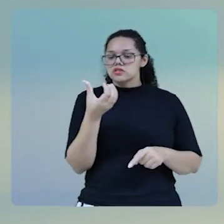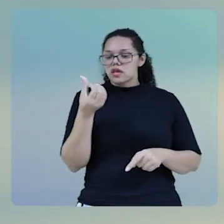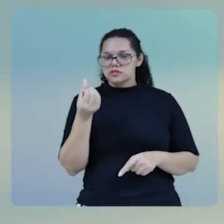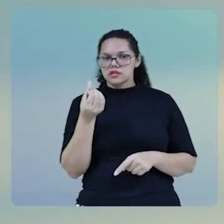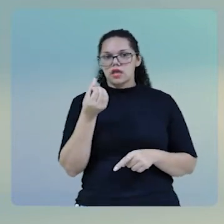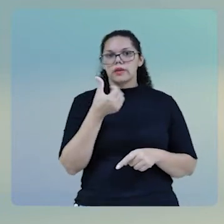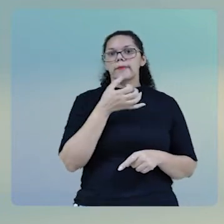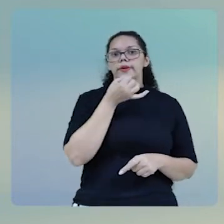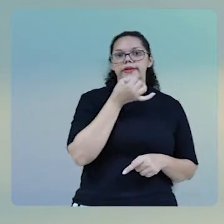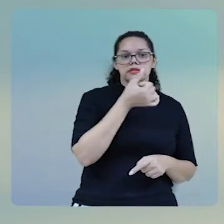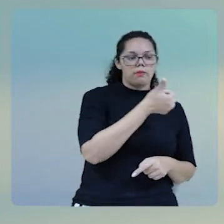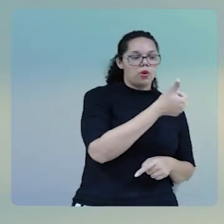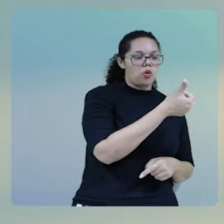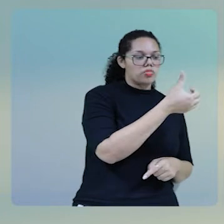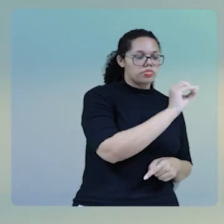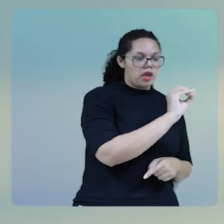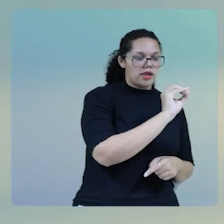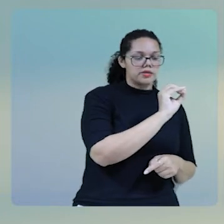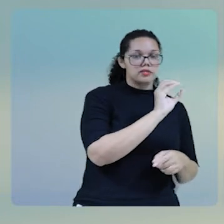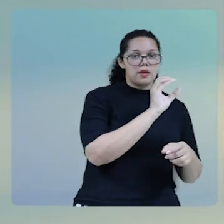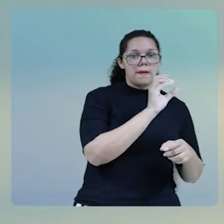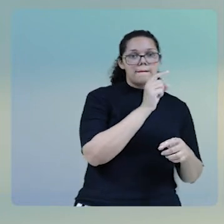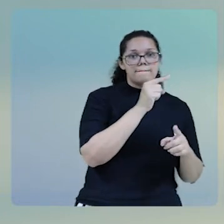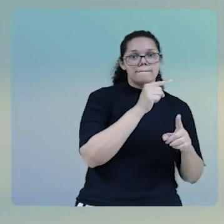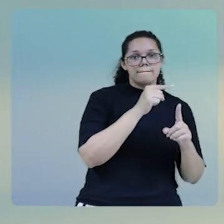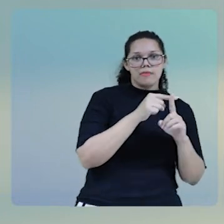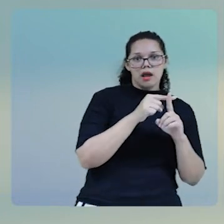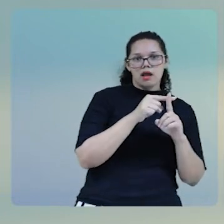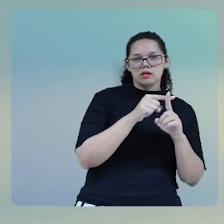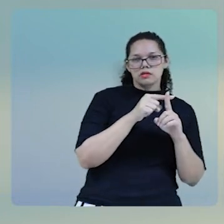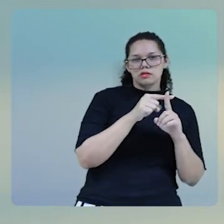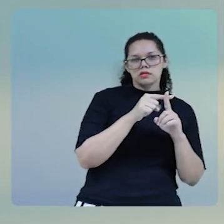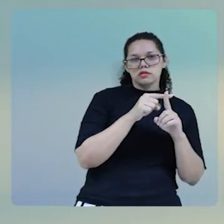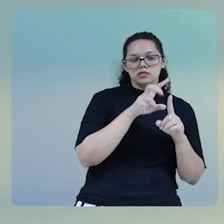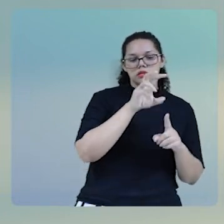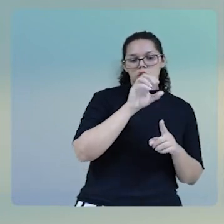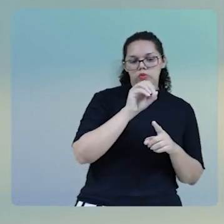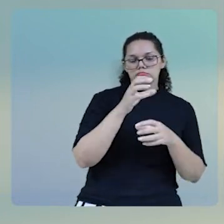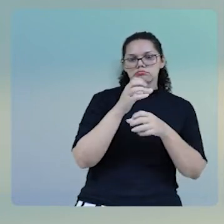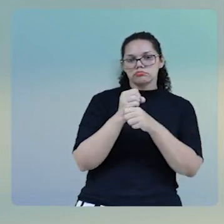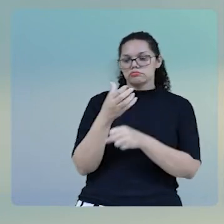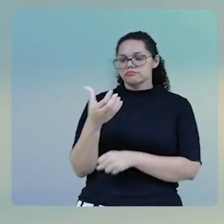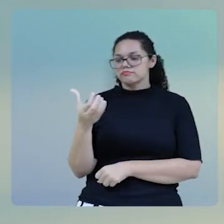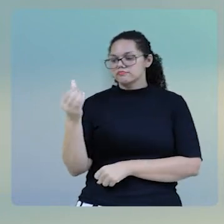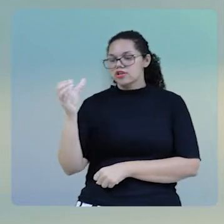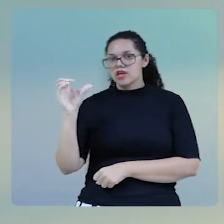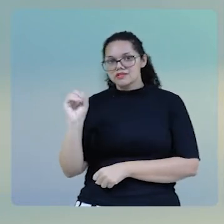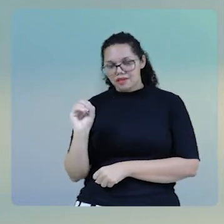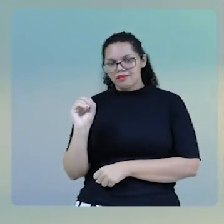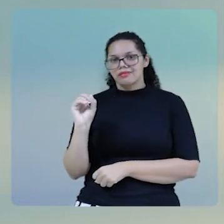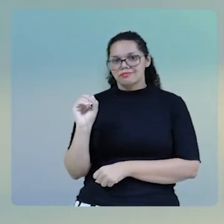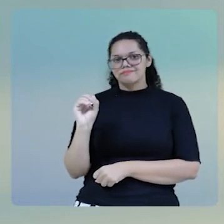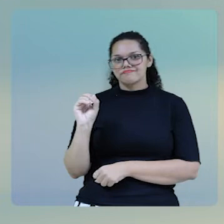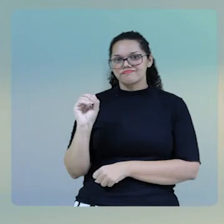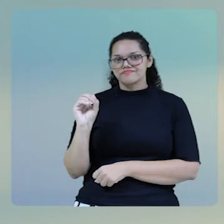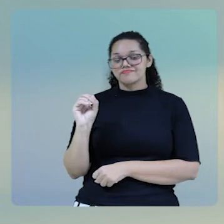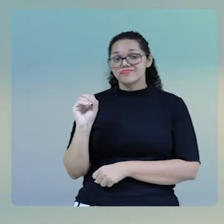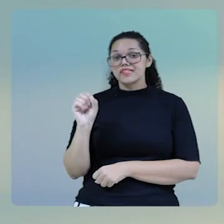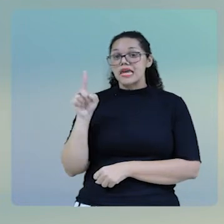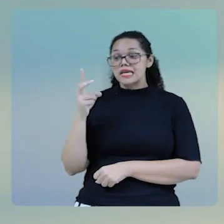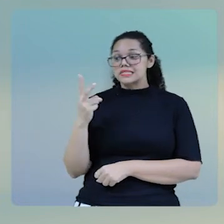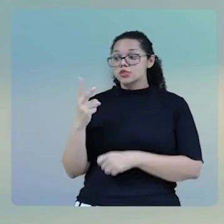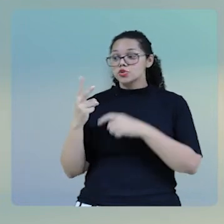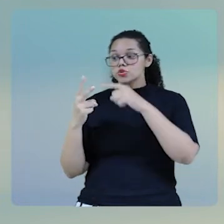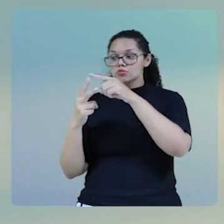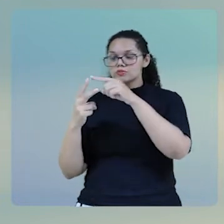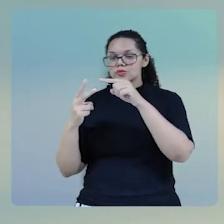10 mais 50 dá 60, vezes a corrente do circuito. A gente conclui que essa corrente elétrica vale 2 amperes. Esses 2